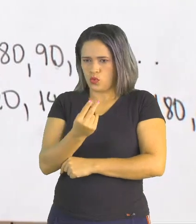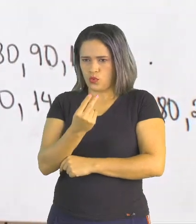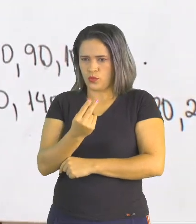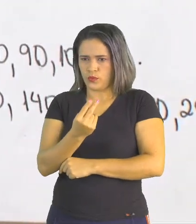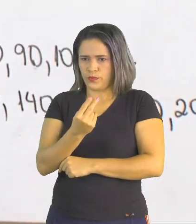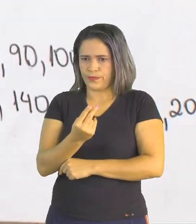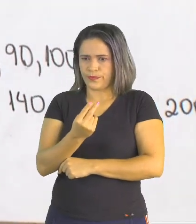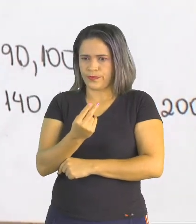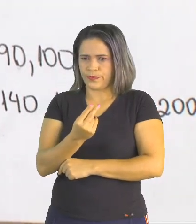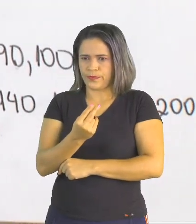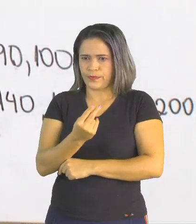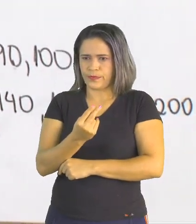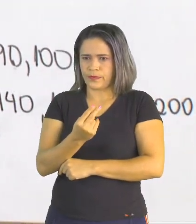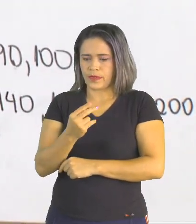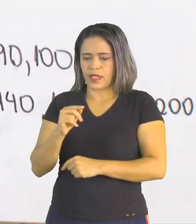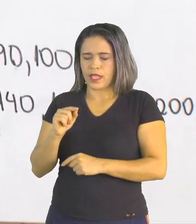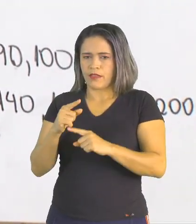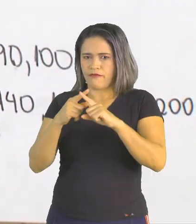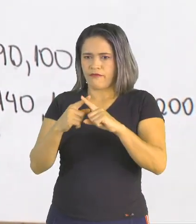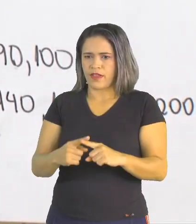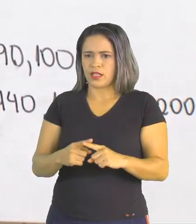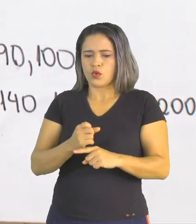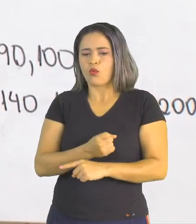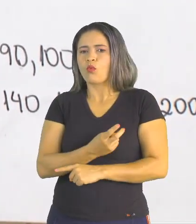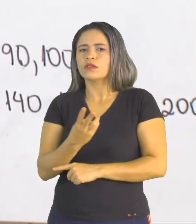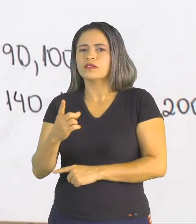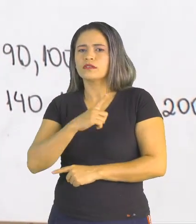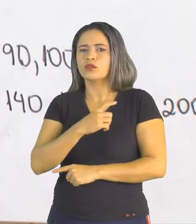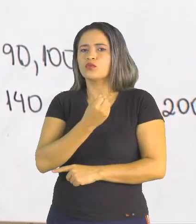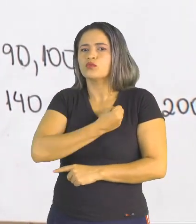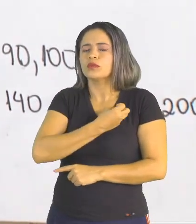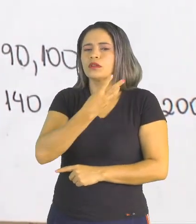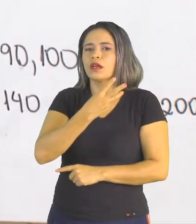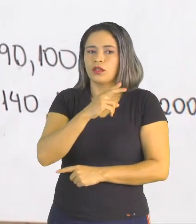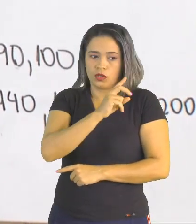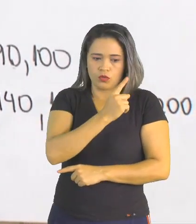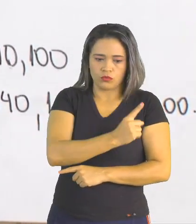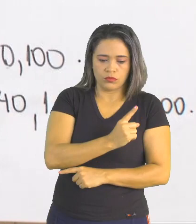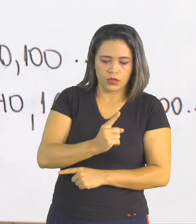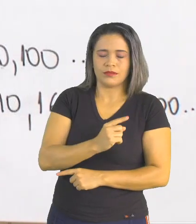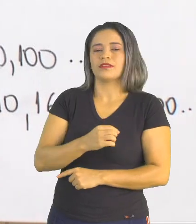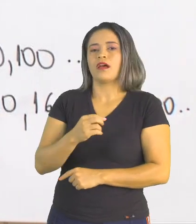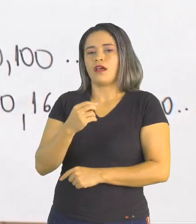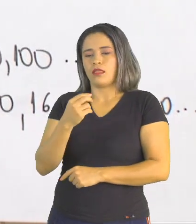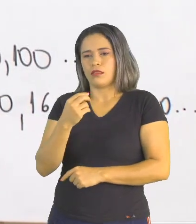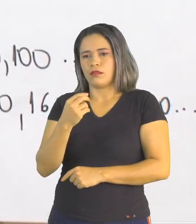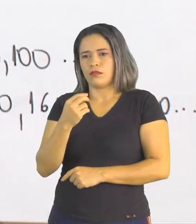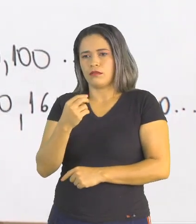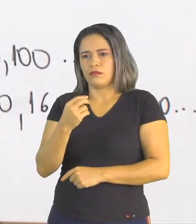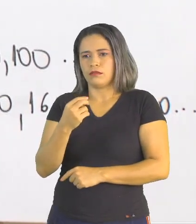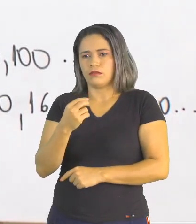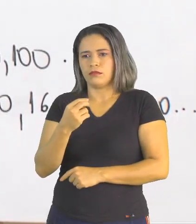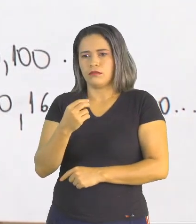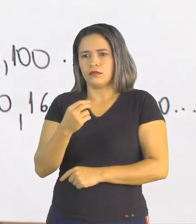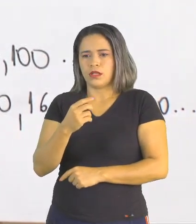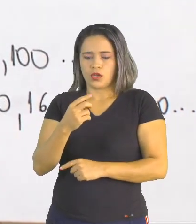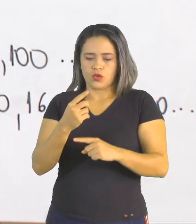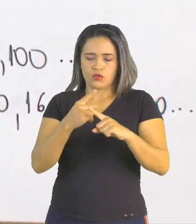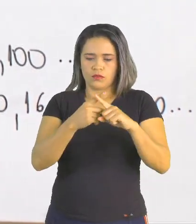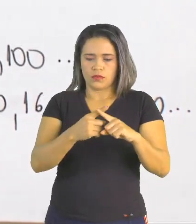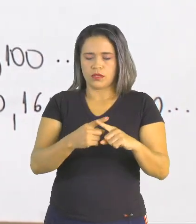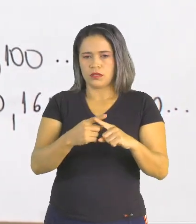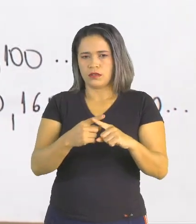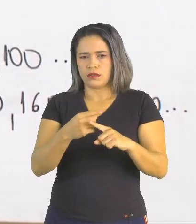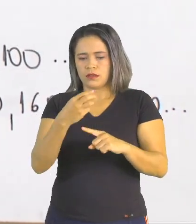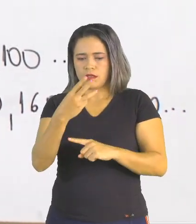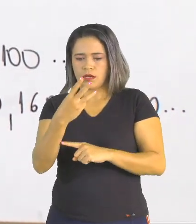2 vezes. Quantas vezes tem o 3? 2. Então, vai ficar 2 que multiplica